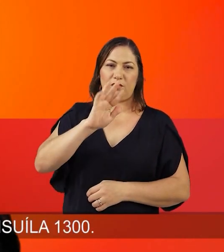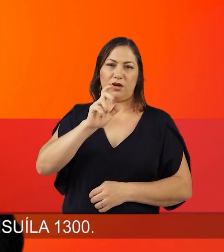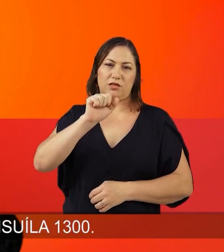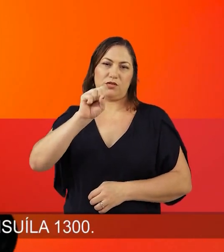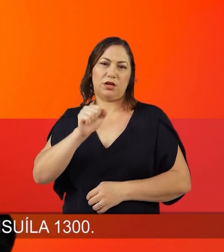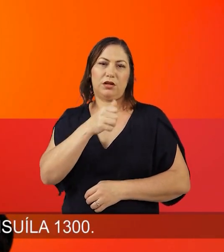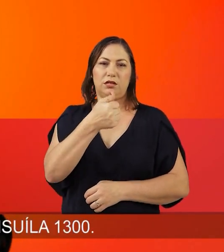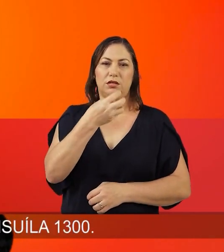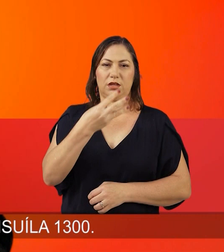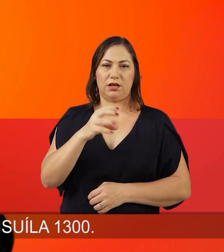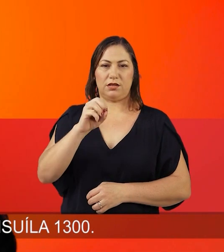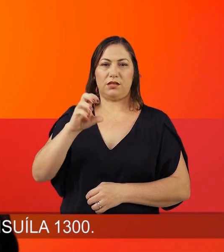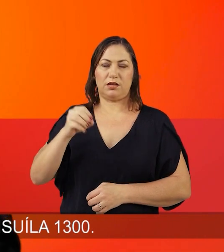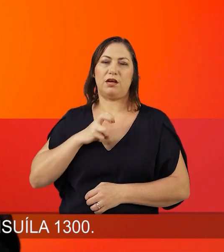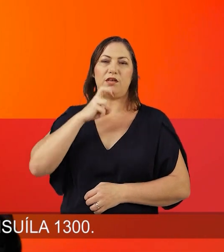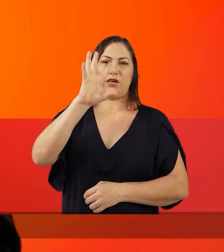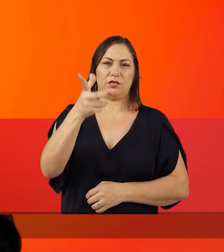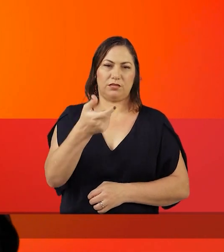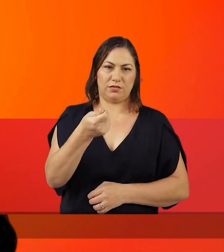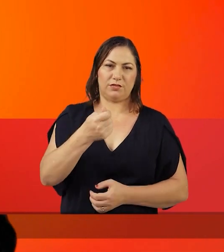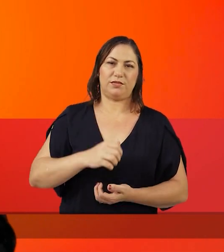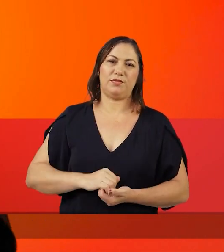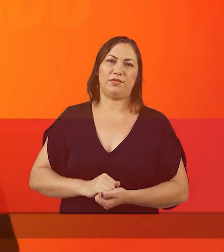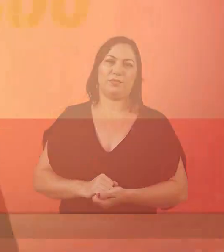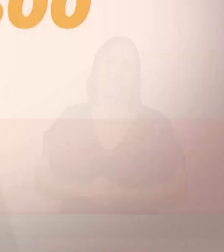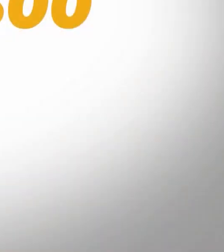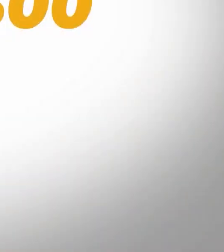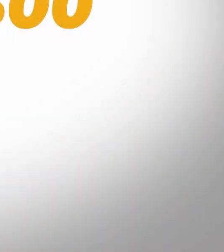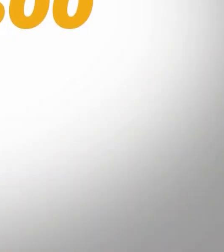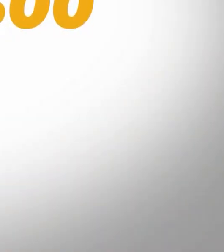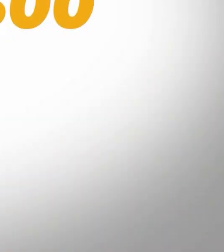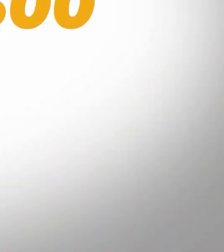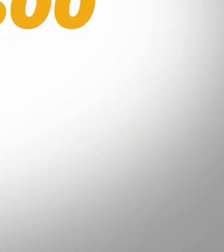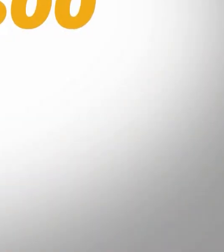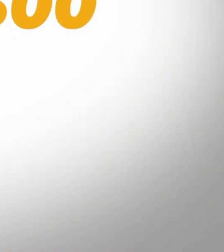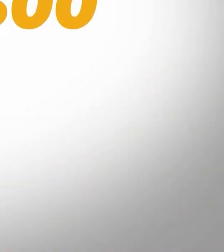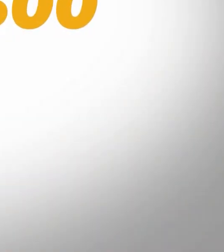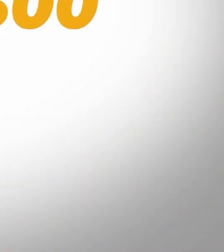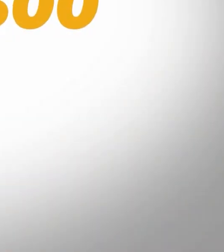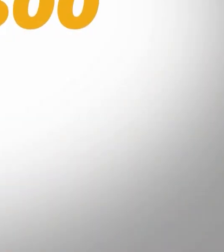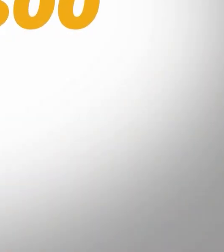governador, Françoíla 1300, a voz de todos.